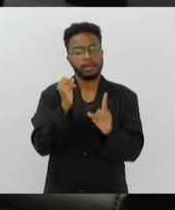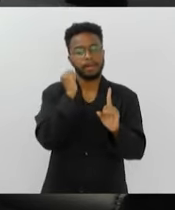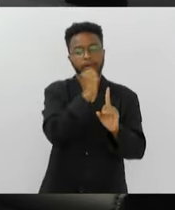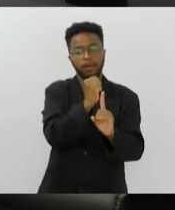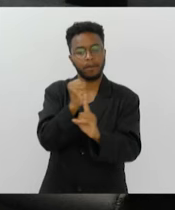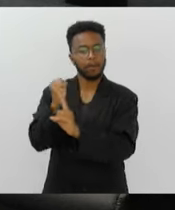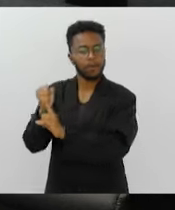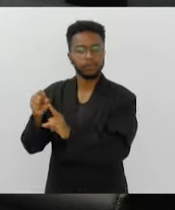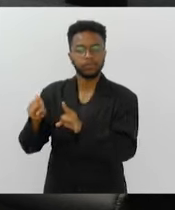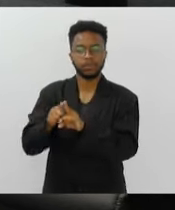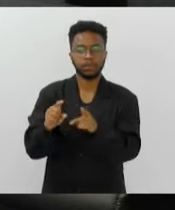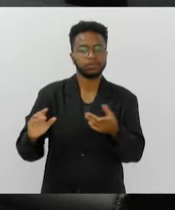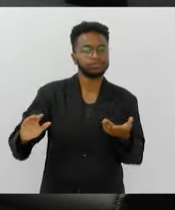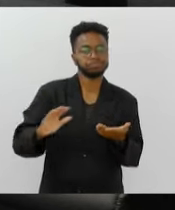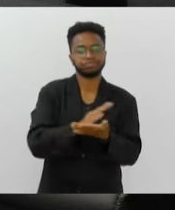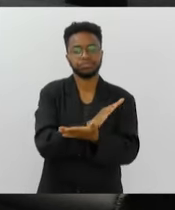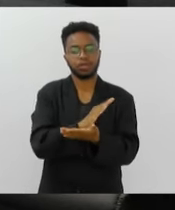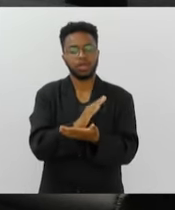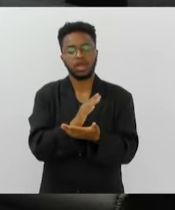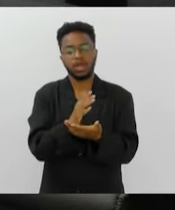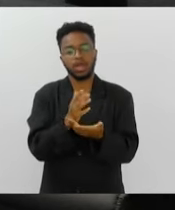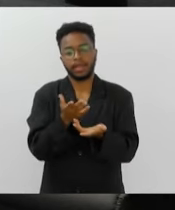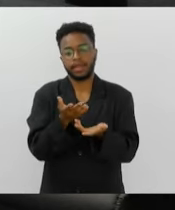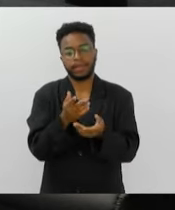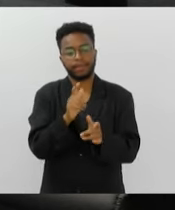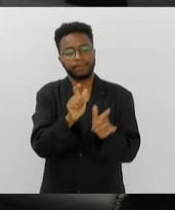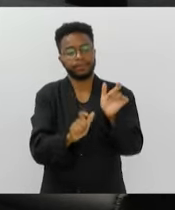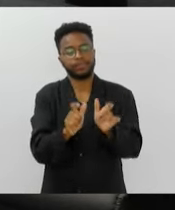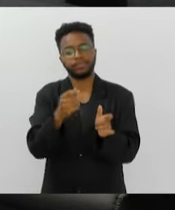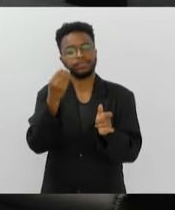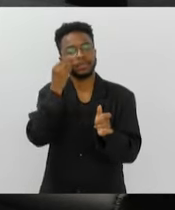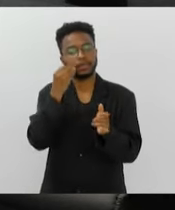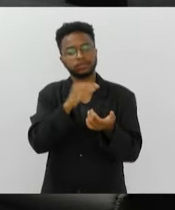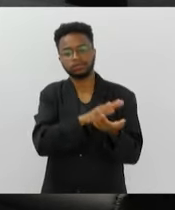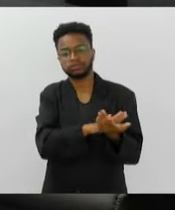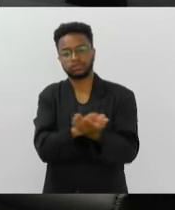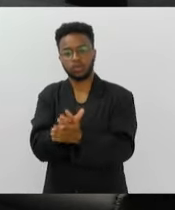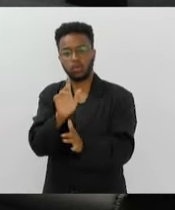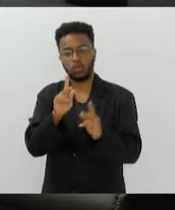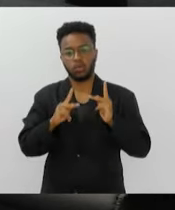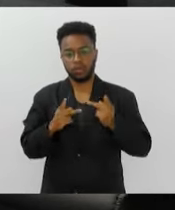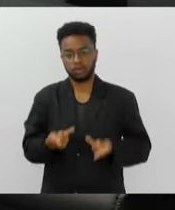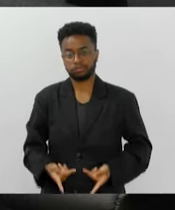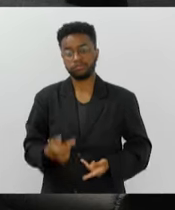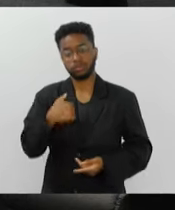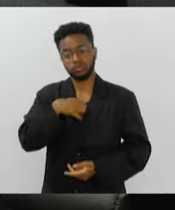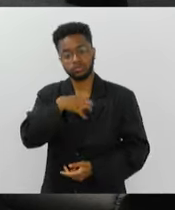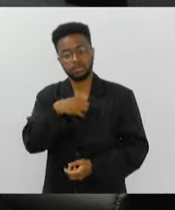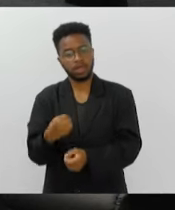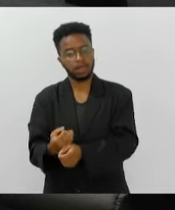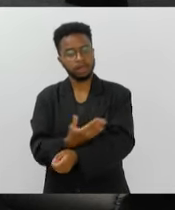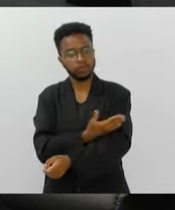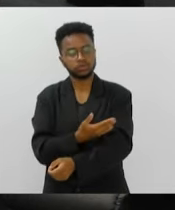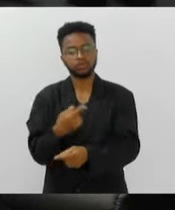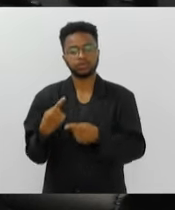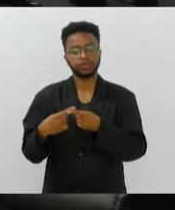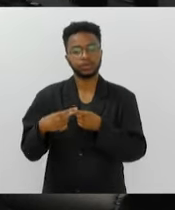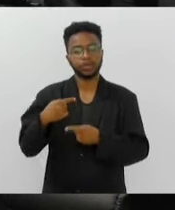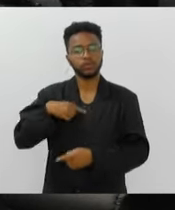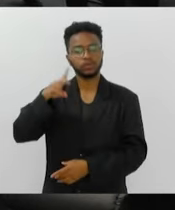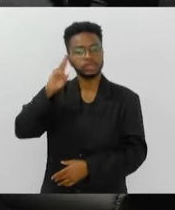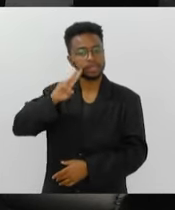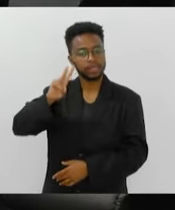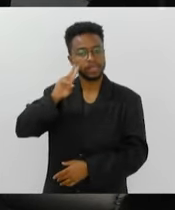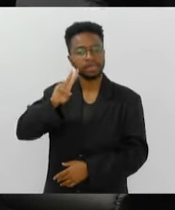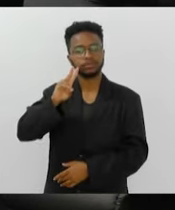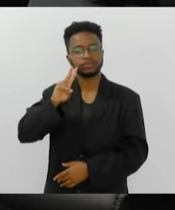do extermínio humano portanto tão importante eu fico até emocionado Porque tudo que me vem a lembrança quando a gente